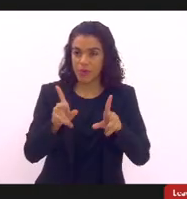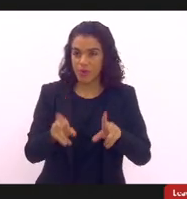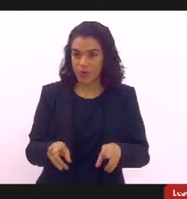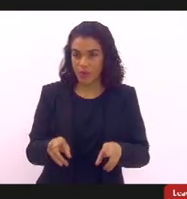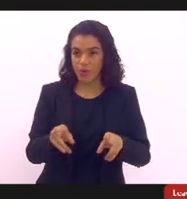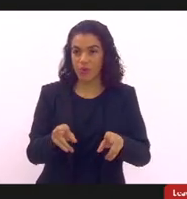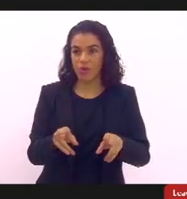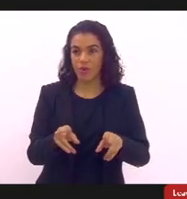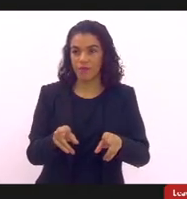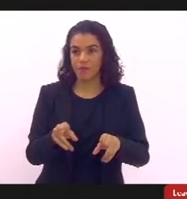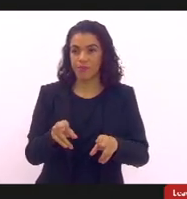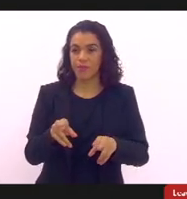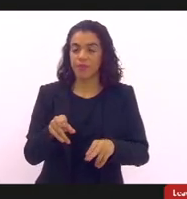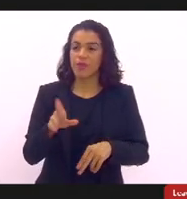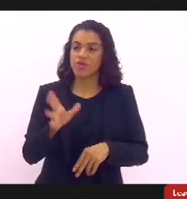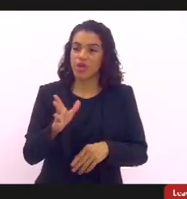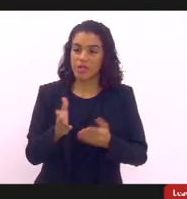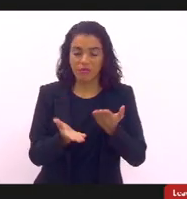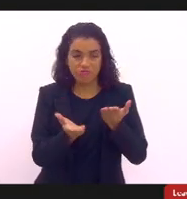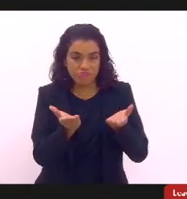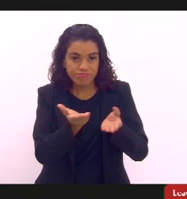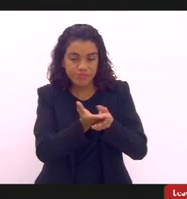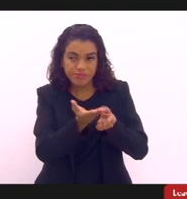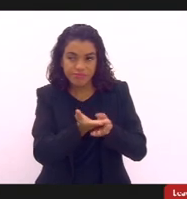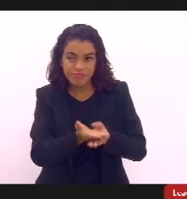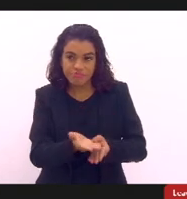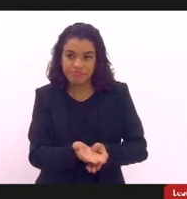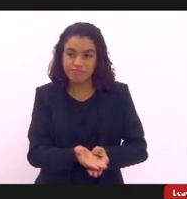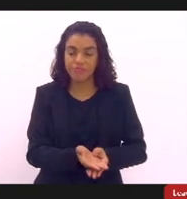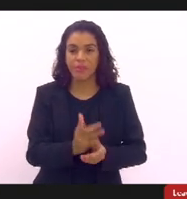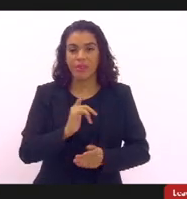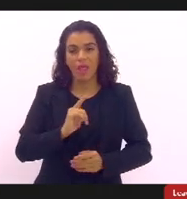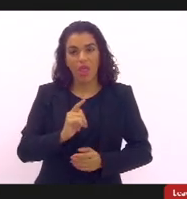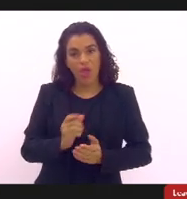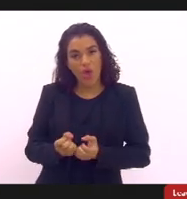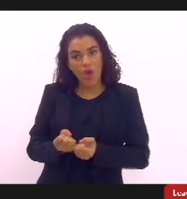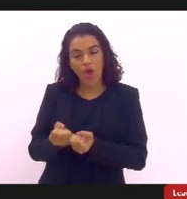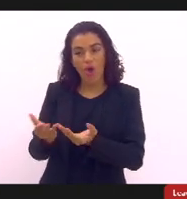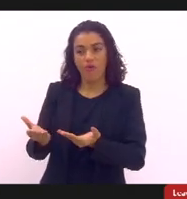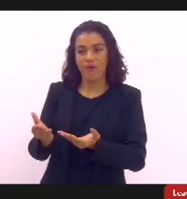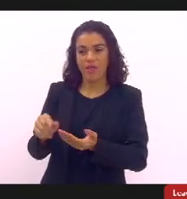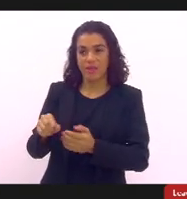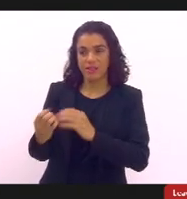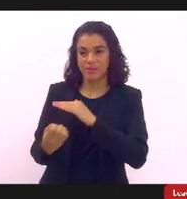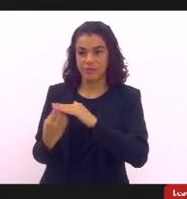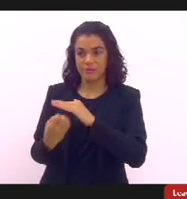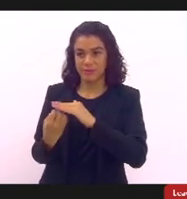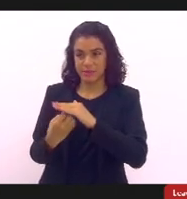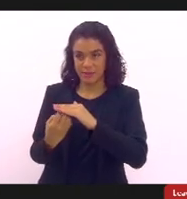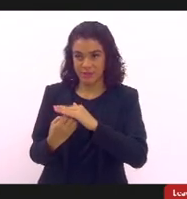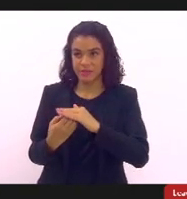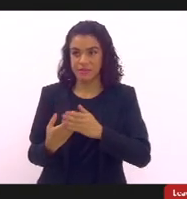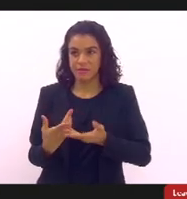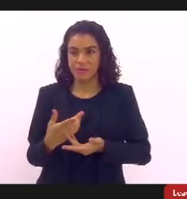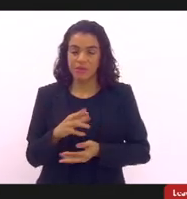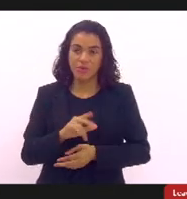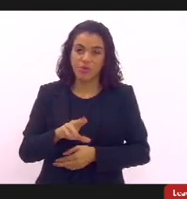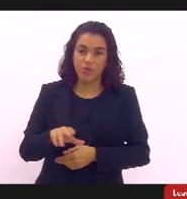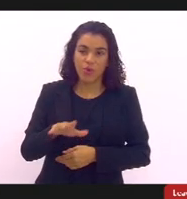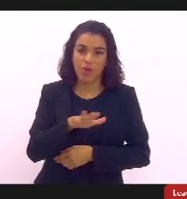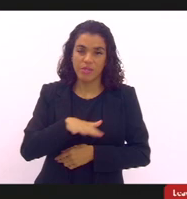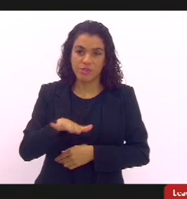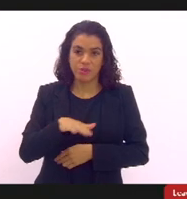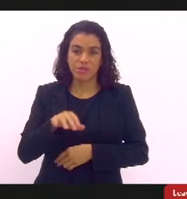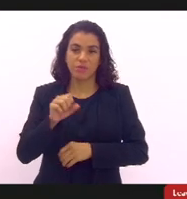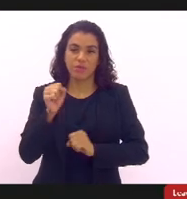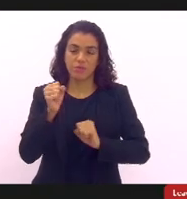pela doutora Alexandra, isso já está em encaminhamento, a gente tem, inclusive, oferta de empresas, então isso não é uma situação